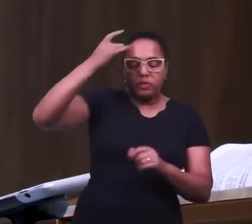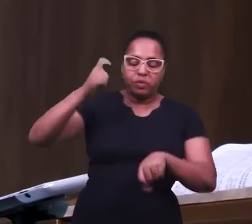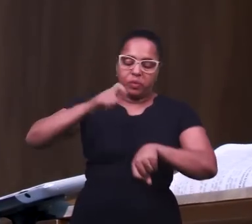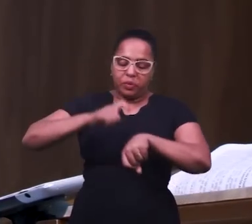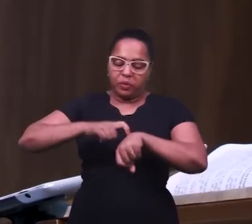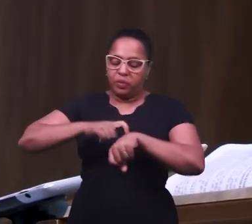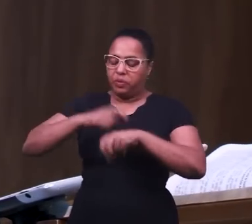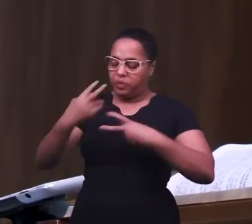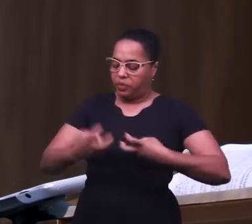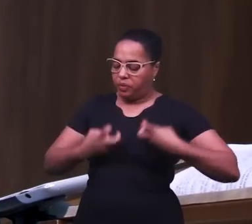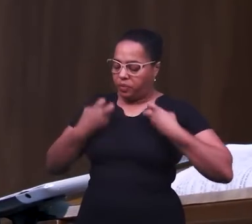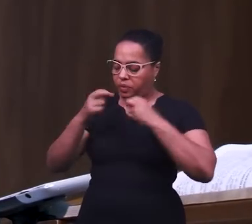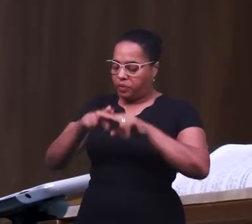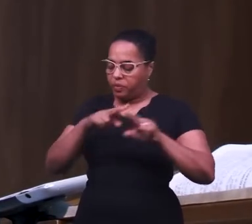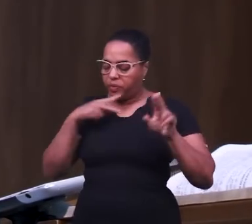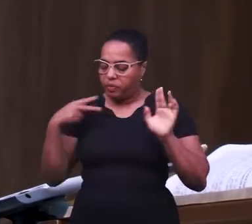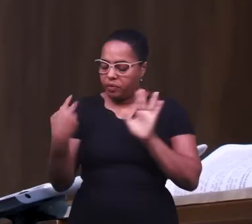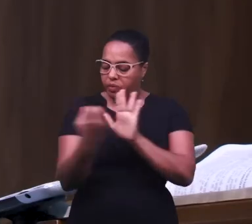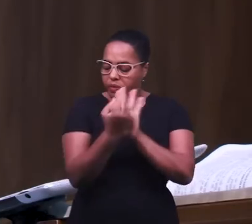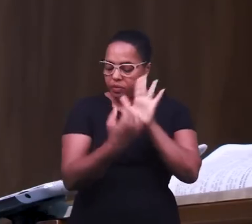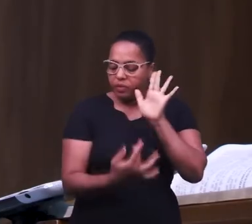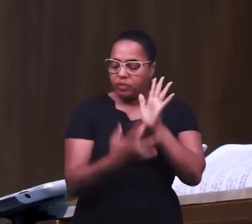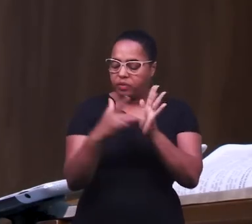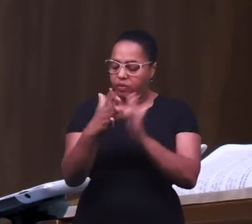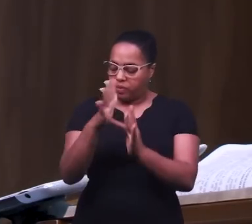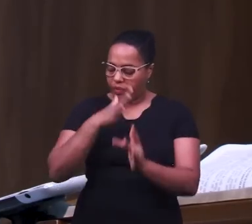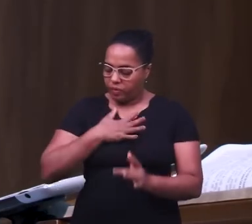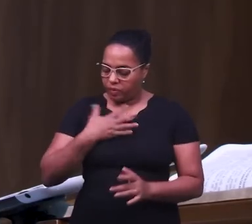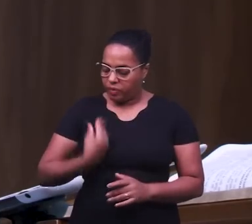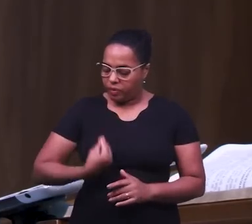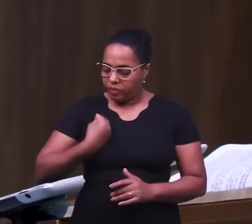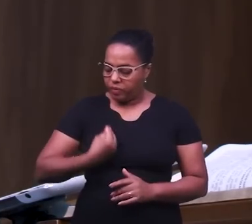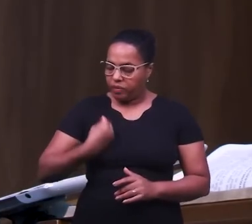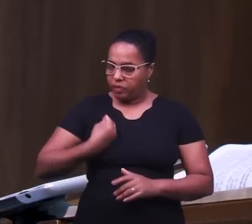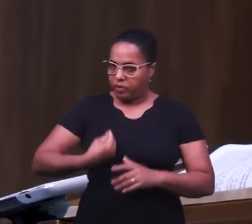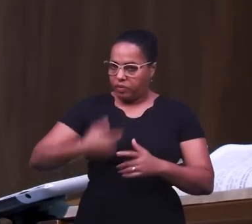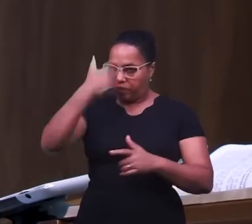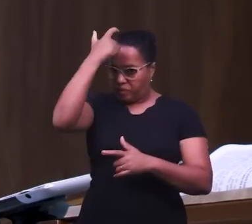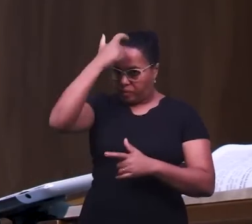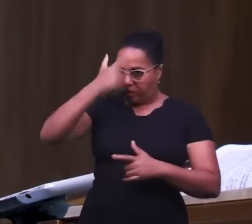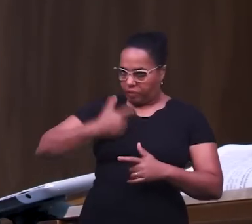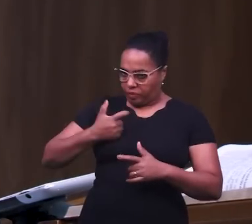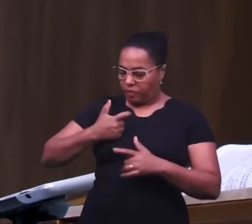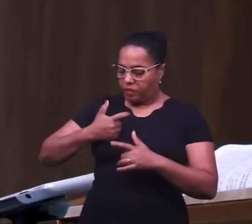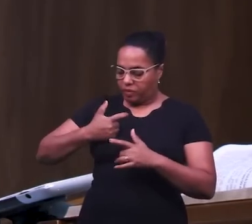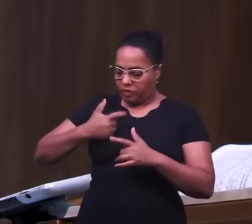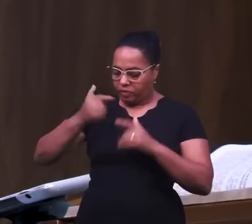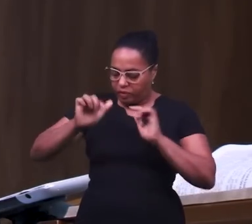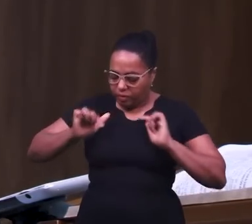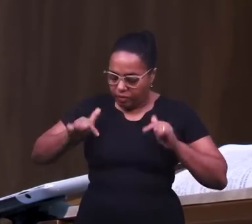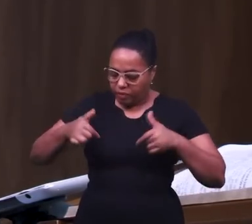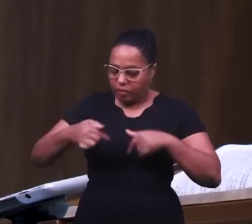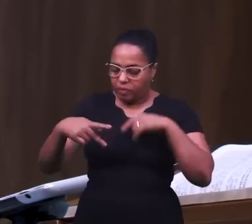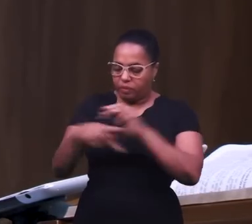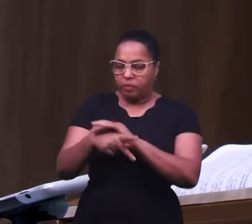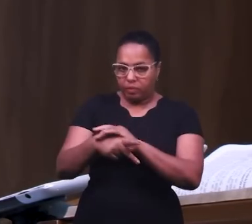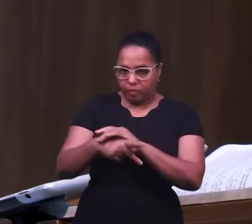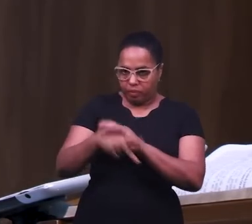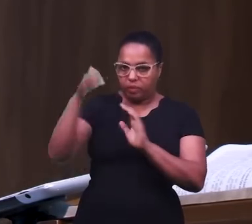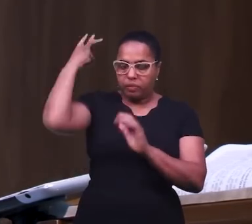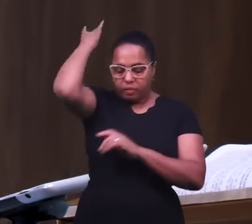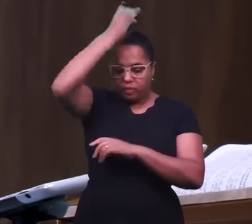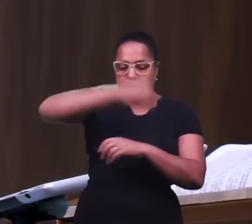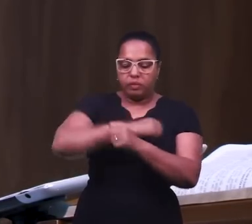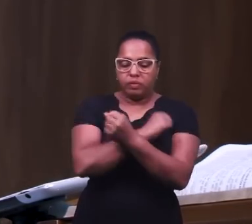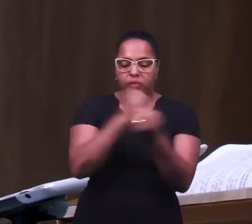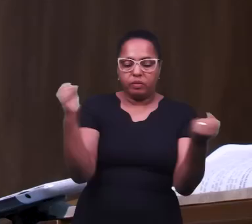quando eu clamo pelo sangue de Jesus na minha oração, eu estou debaixo de uma operação do Espírito Santo, uma operação de libertação, uma